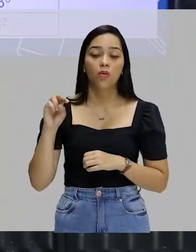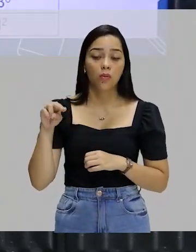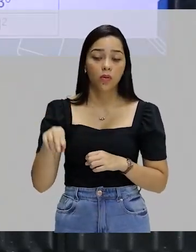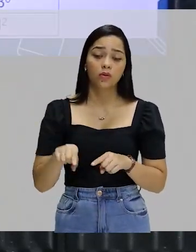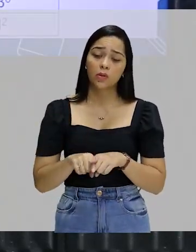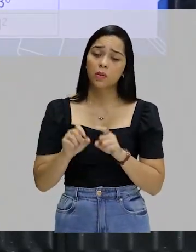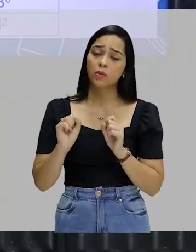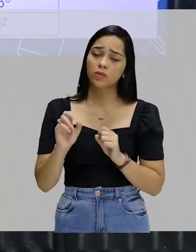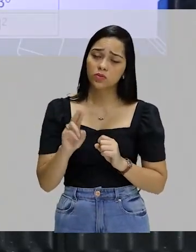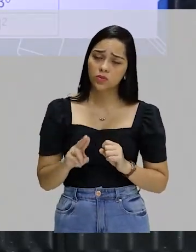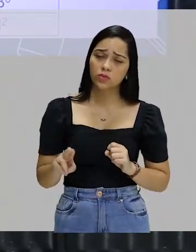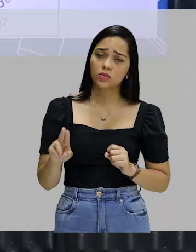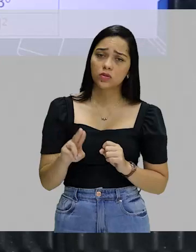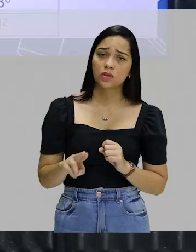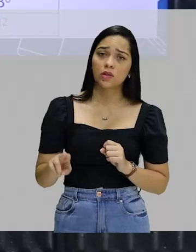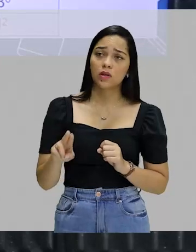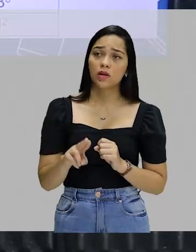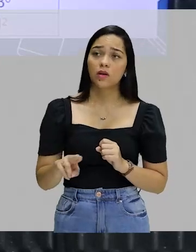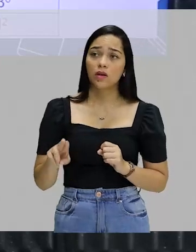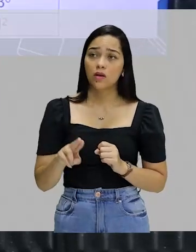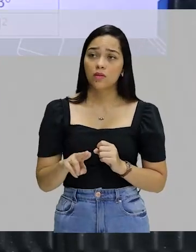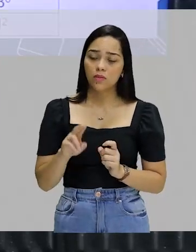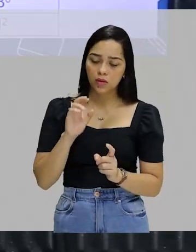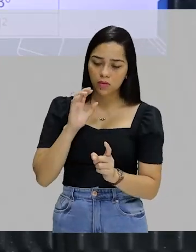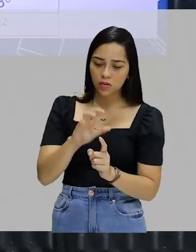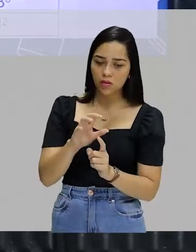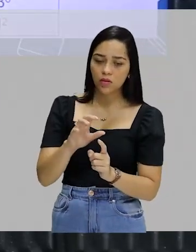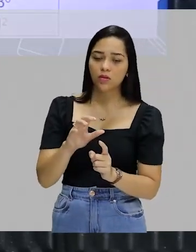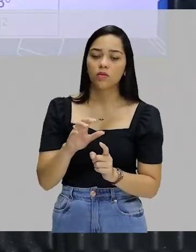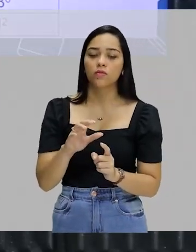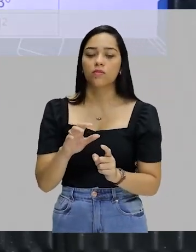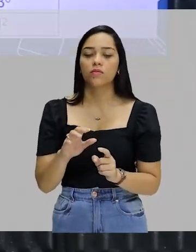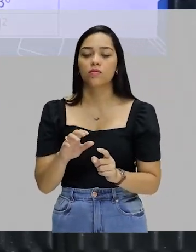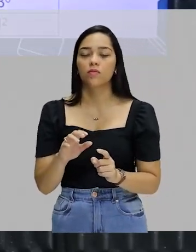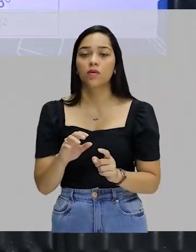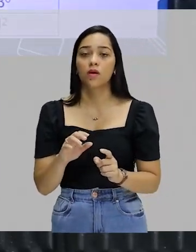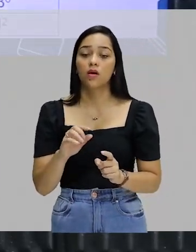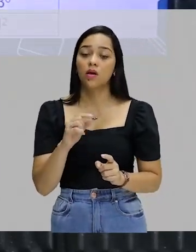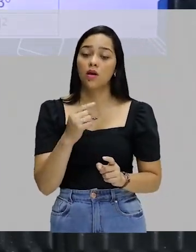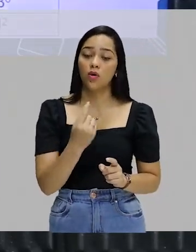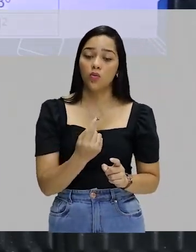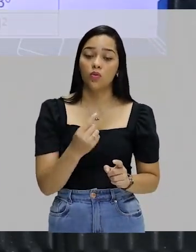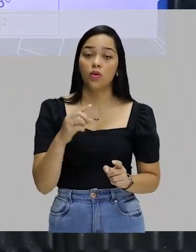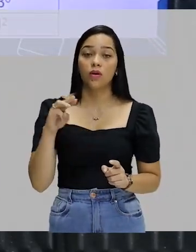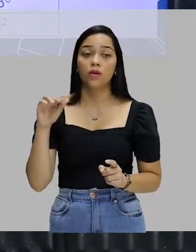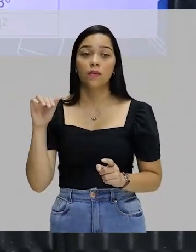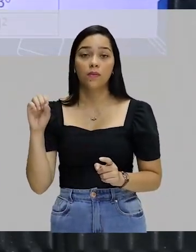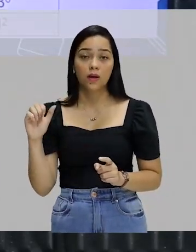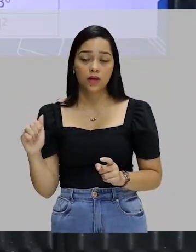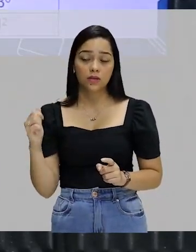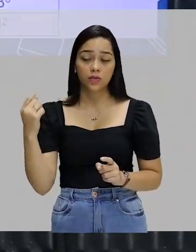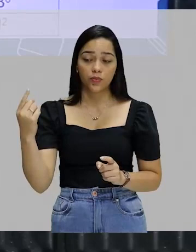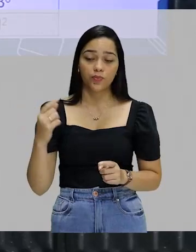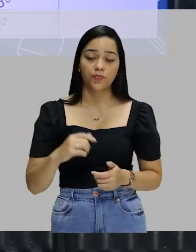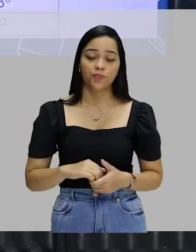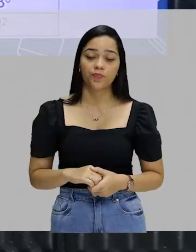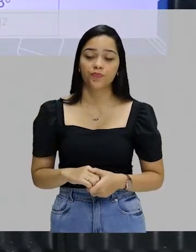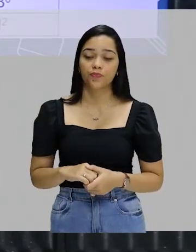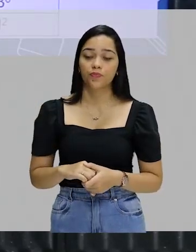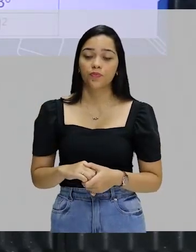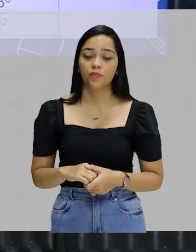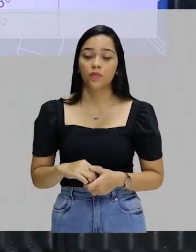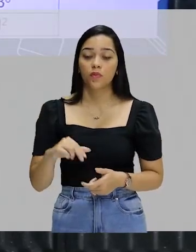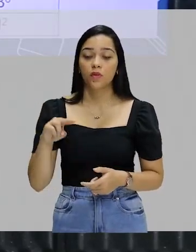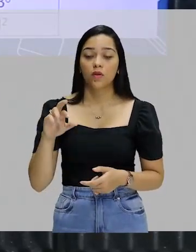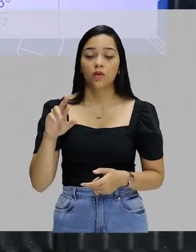também pode ser utilizado para atacar um átomo. Número atômico 1 e massa equivalente a 1.